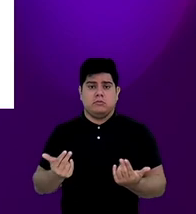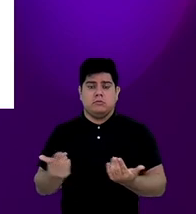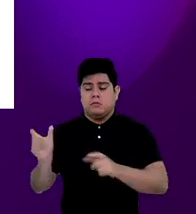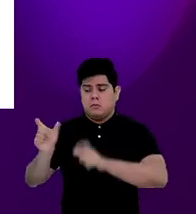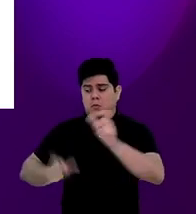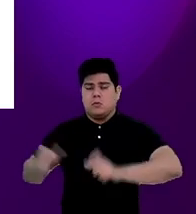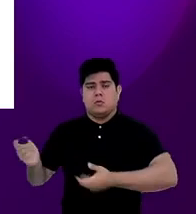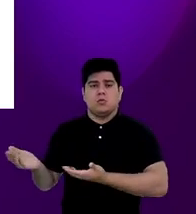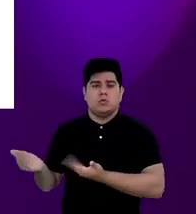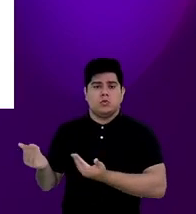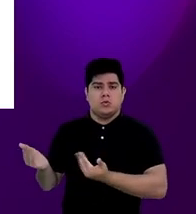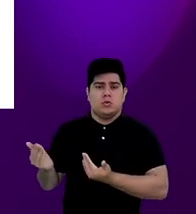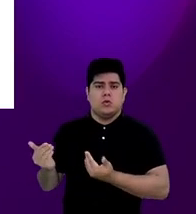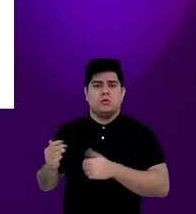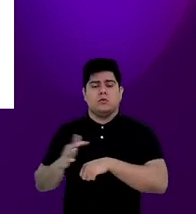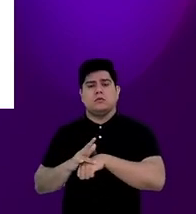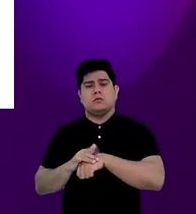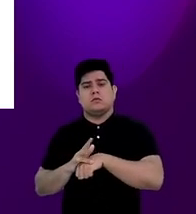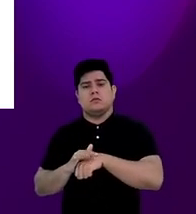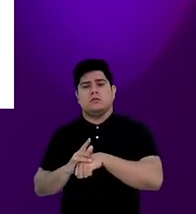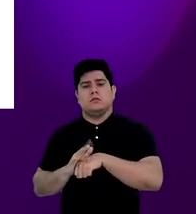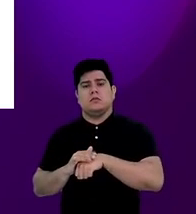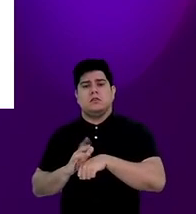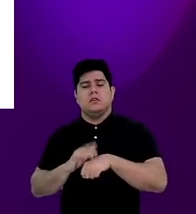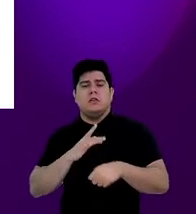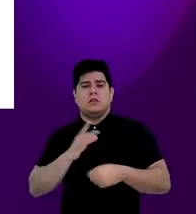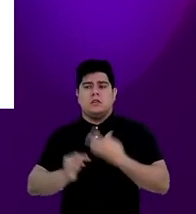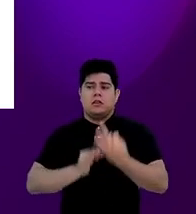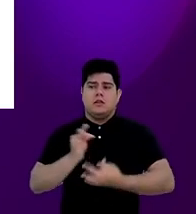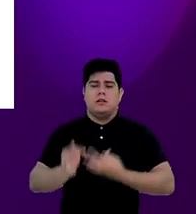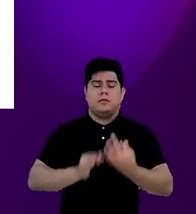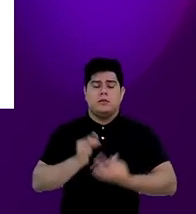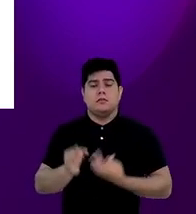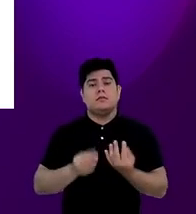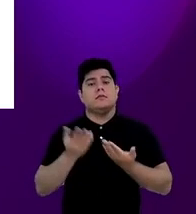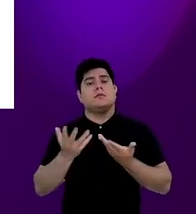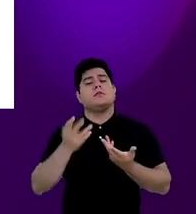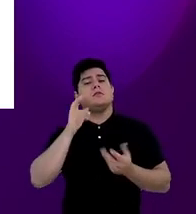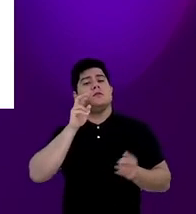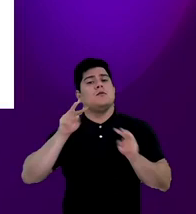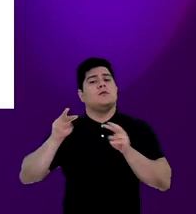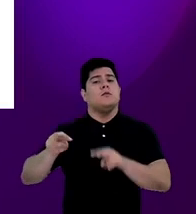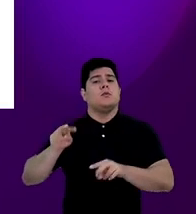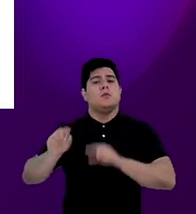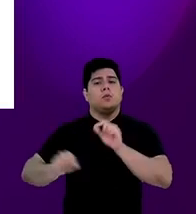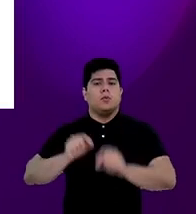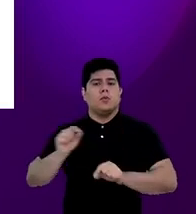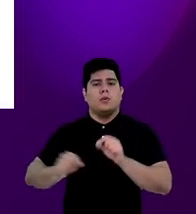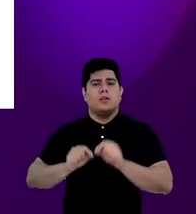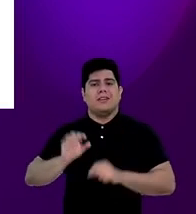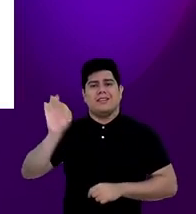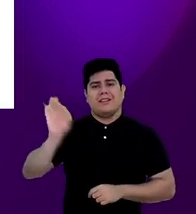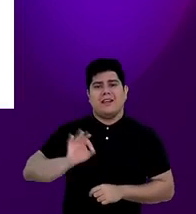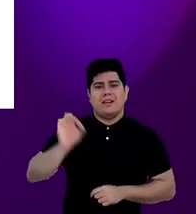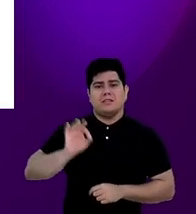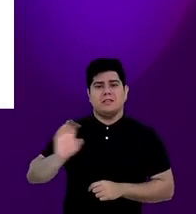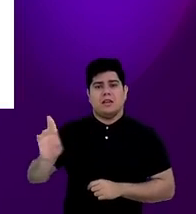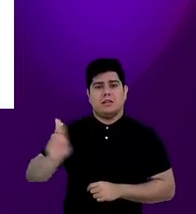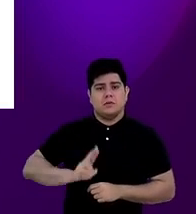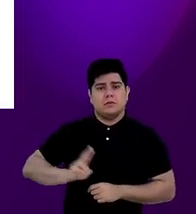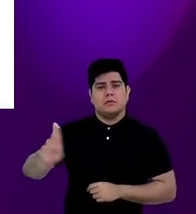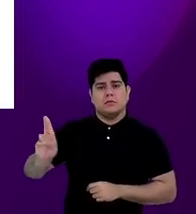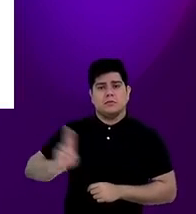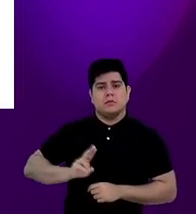maioria com doença refratária às 3 classes terapêuticas. E o que a gente viu, como o Ângelo mostrou, uma taxa muito alta de respostas,